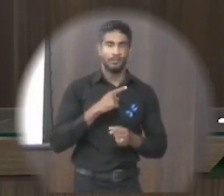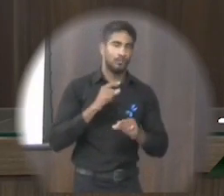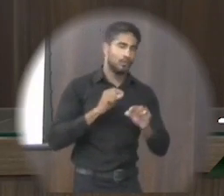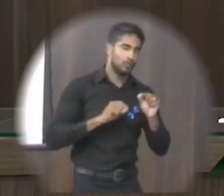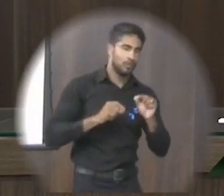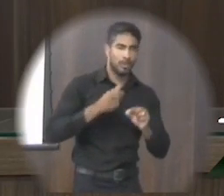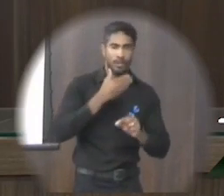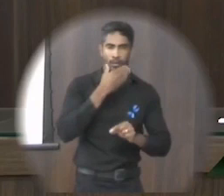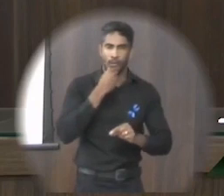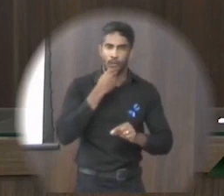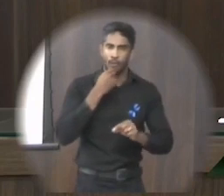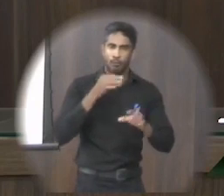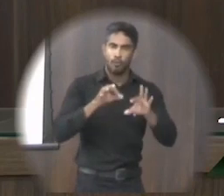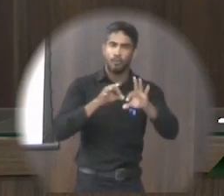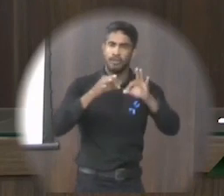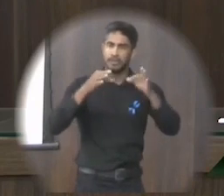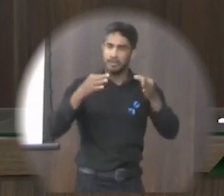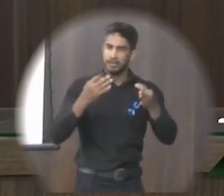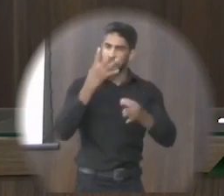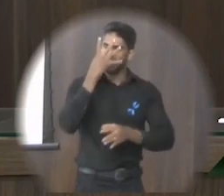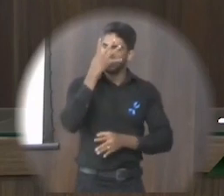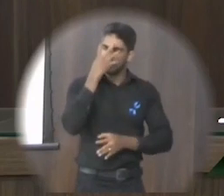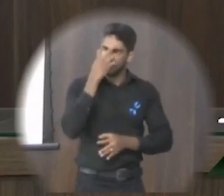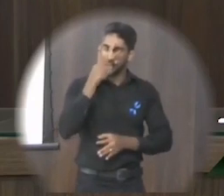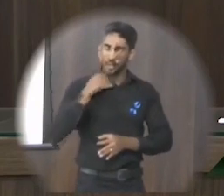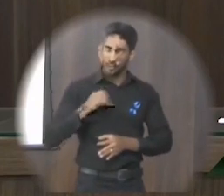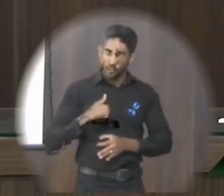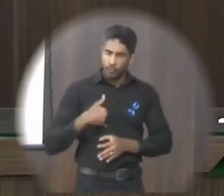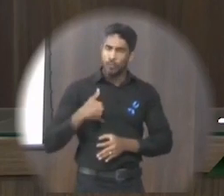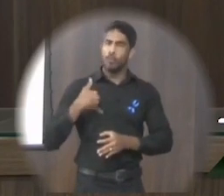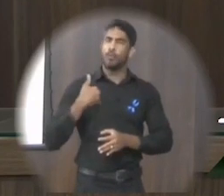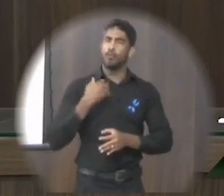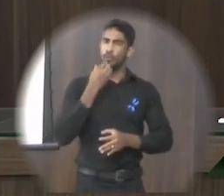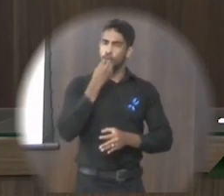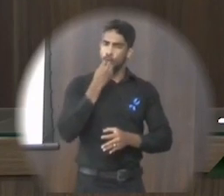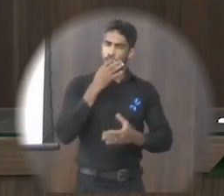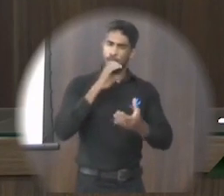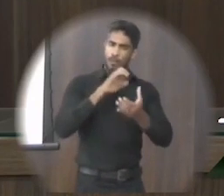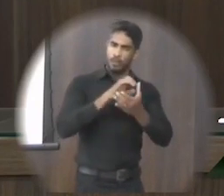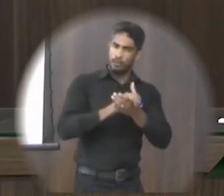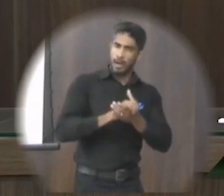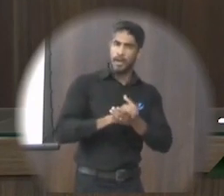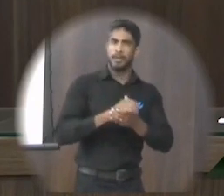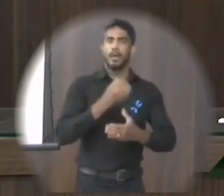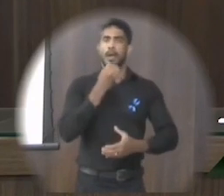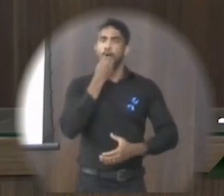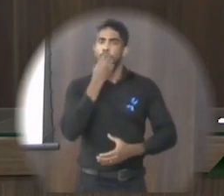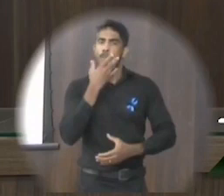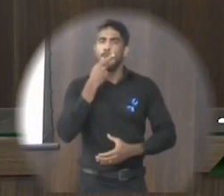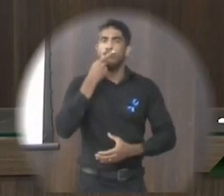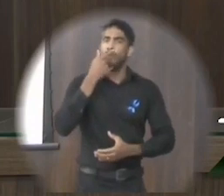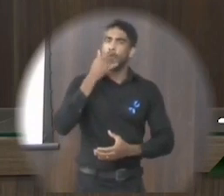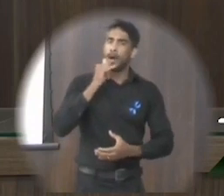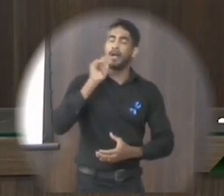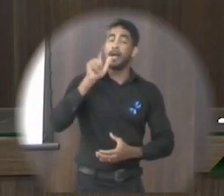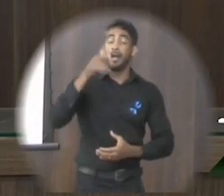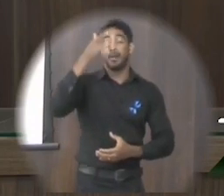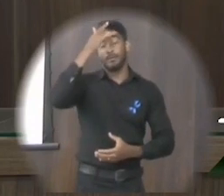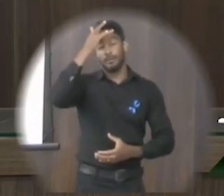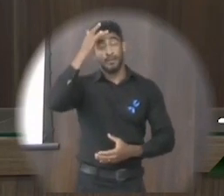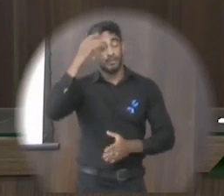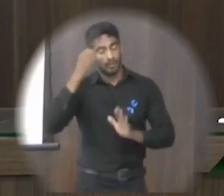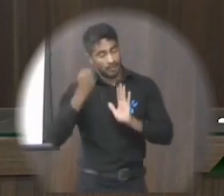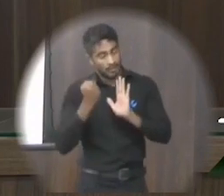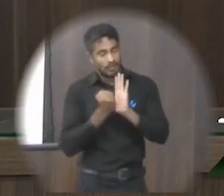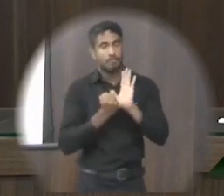de um homem íntegro, sério, um homem honrado, um bom esposo, um bom pai. E são pessoas dessas que marcam a